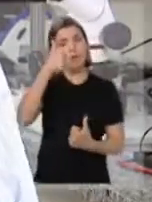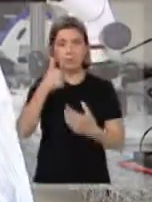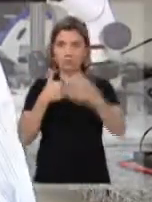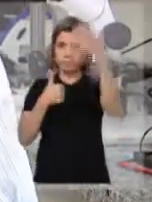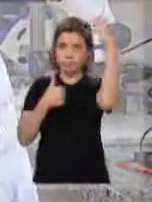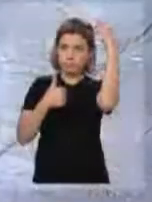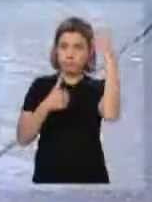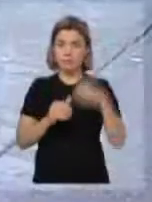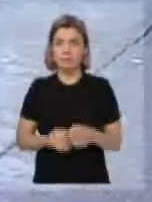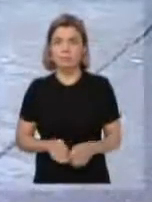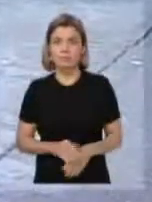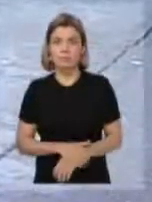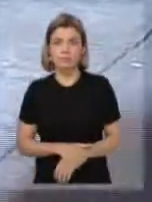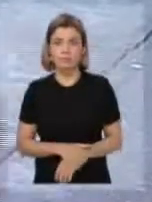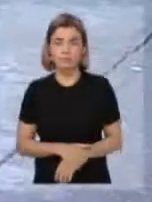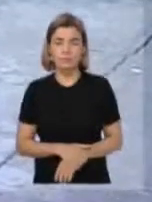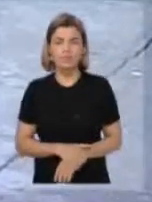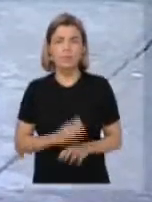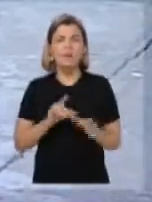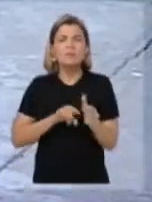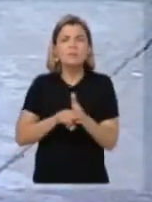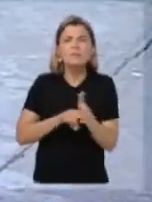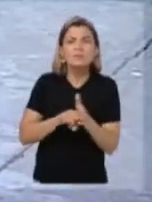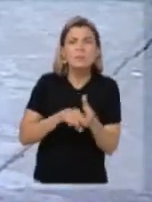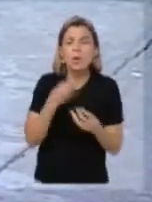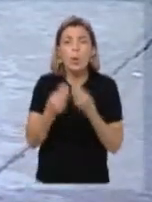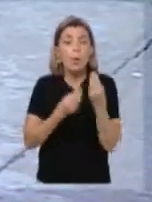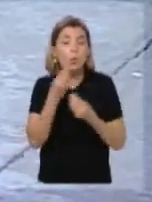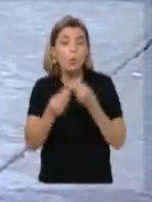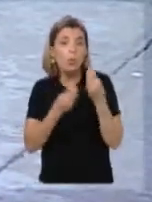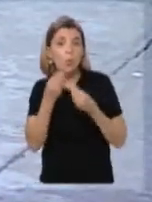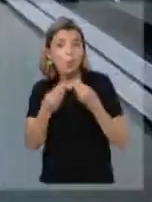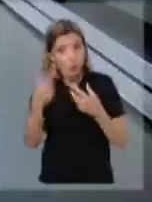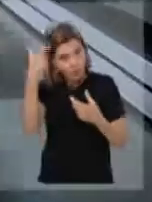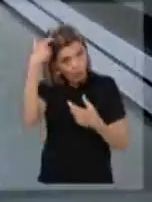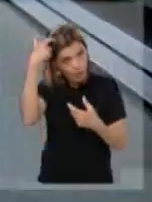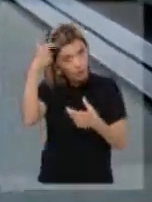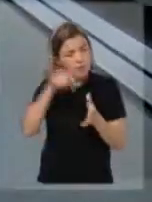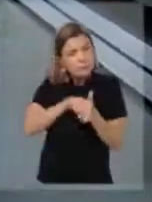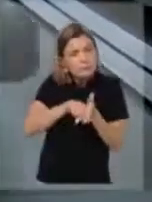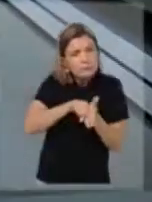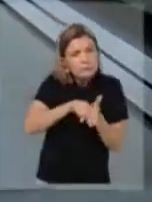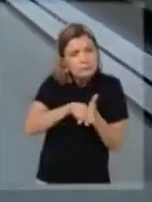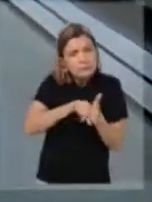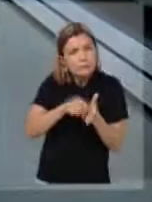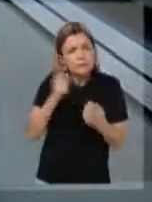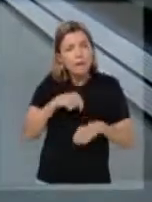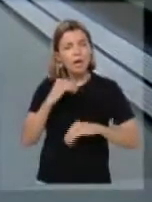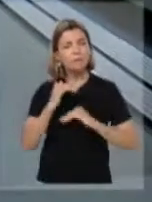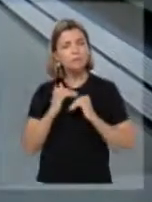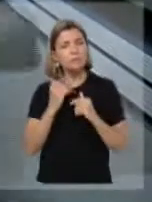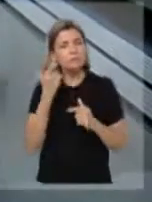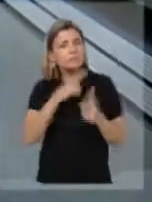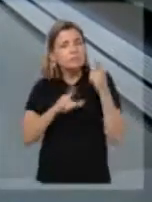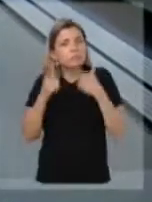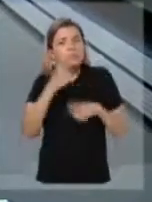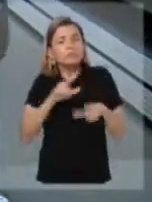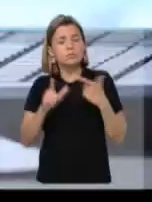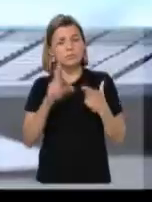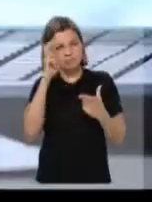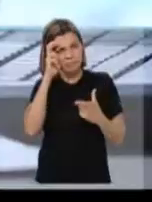uma outra área cerebral. Desvendar esse código neural pode ser o ponto de partida para que possamos construir